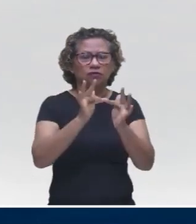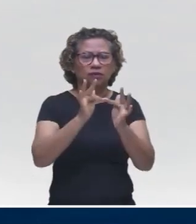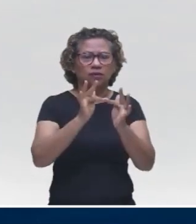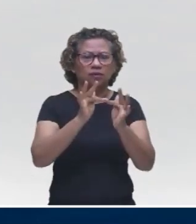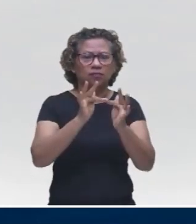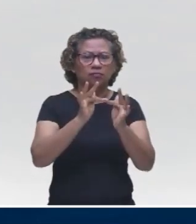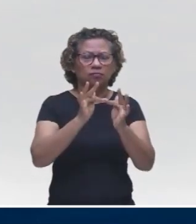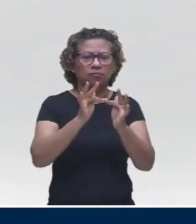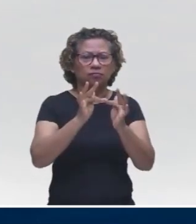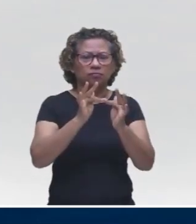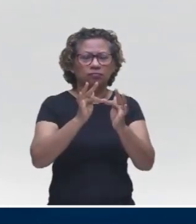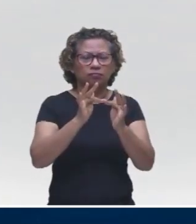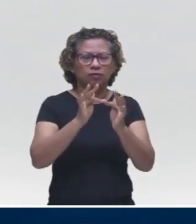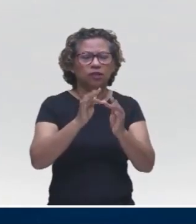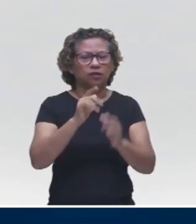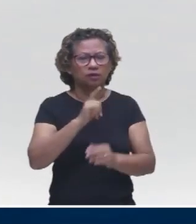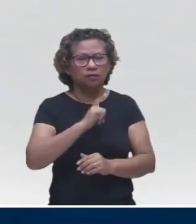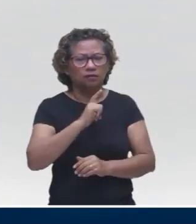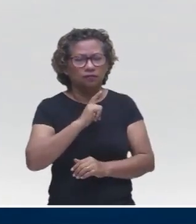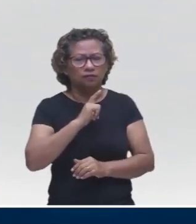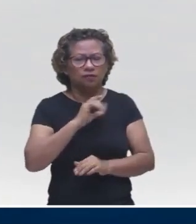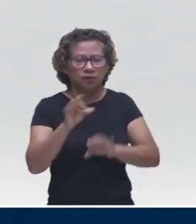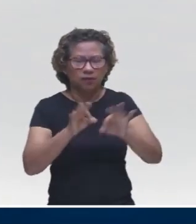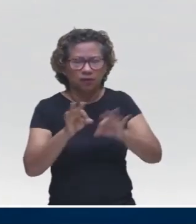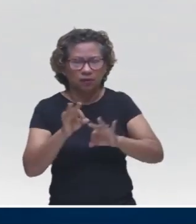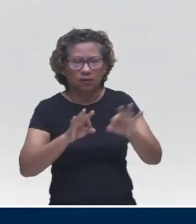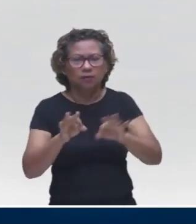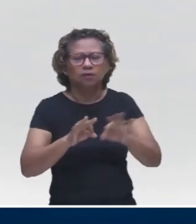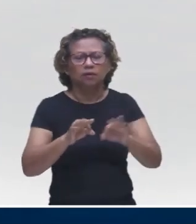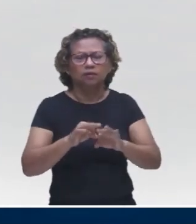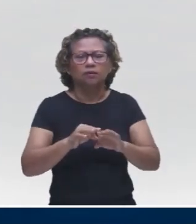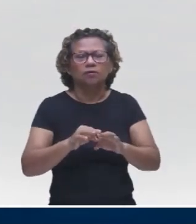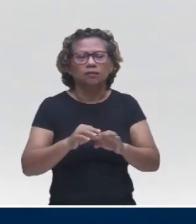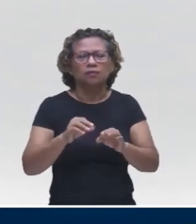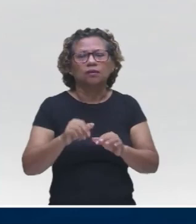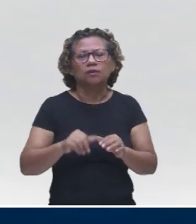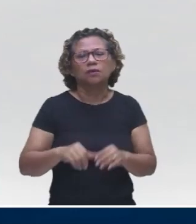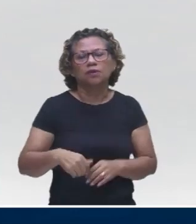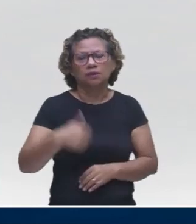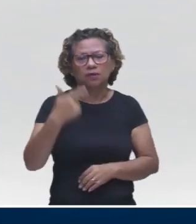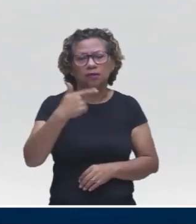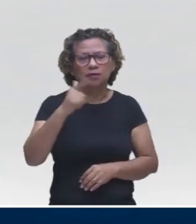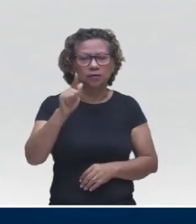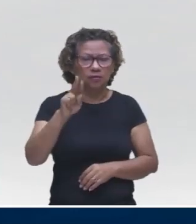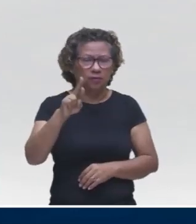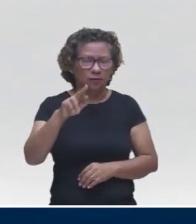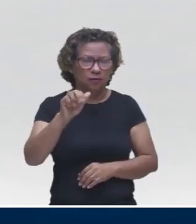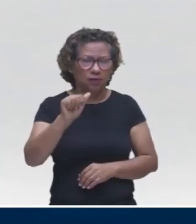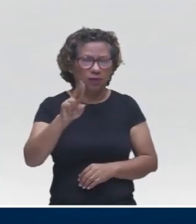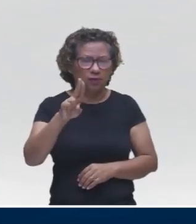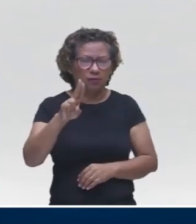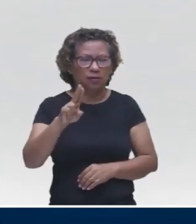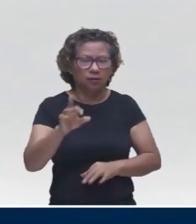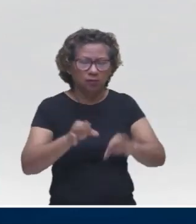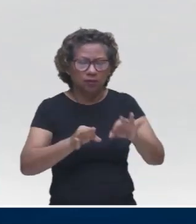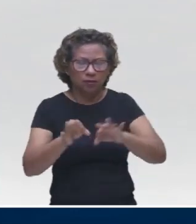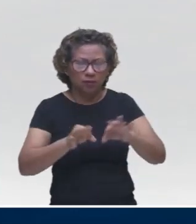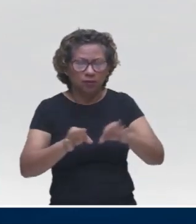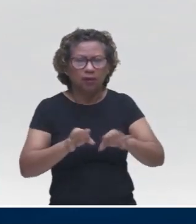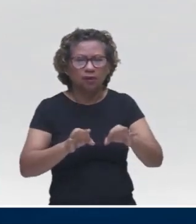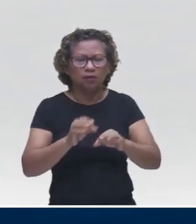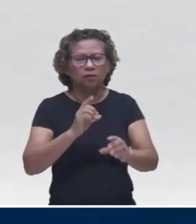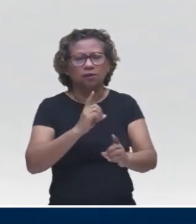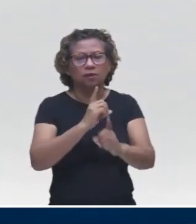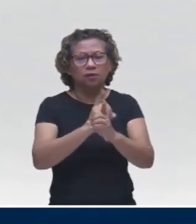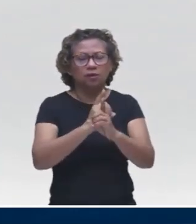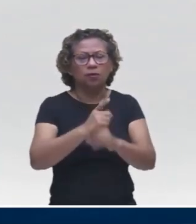recair numa equação do primeiro grau. Aí nós resolvemos a equação do primeiro grau, né? E encontramos o